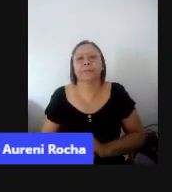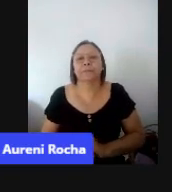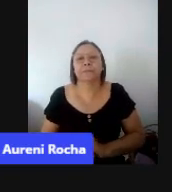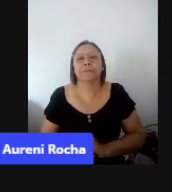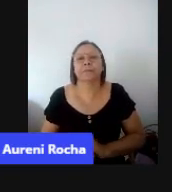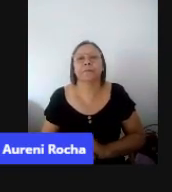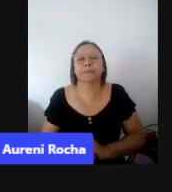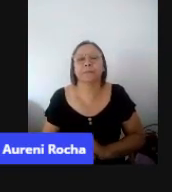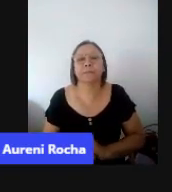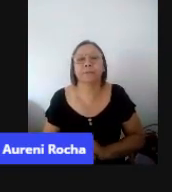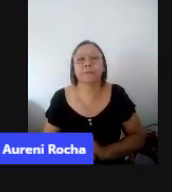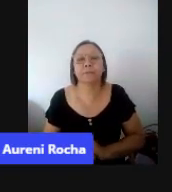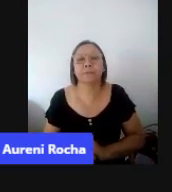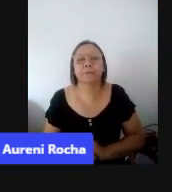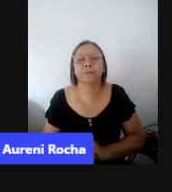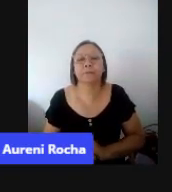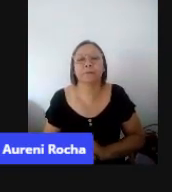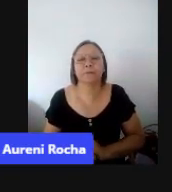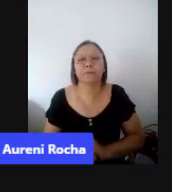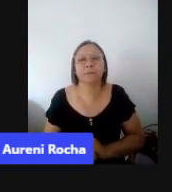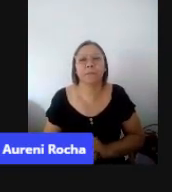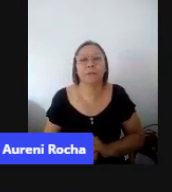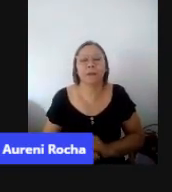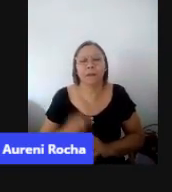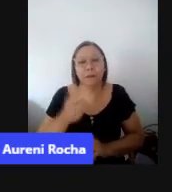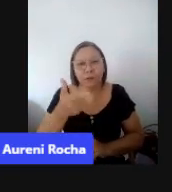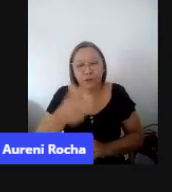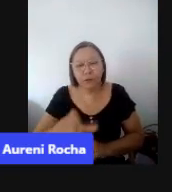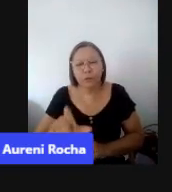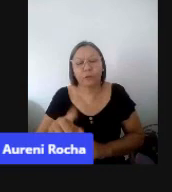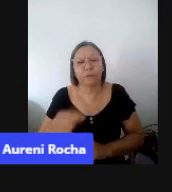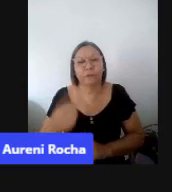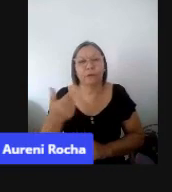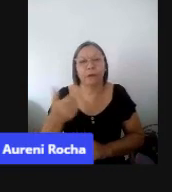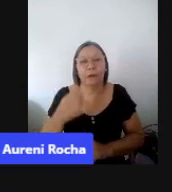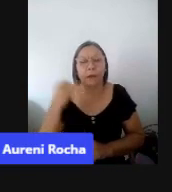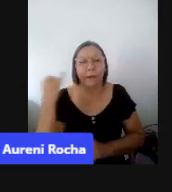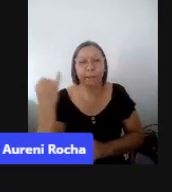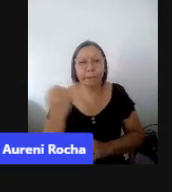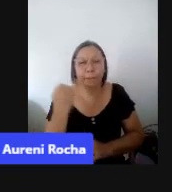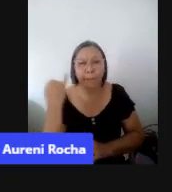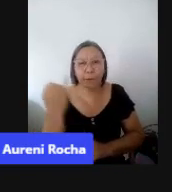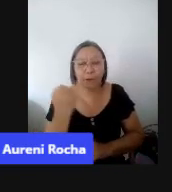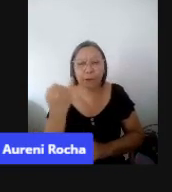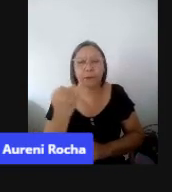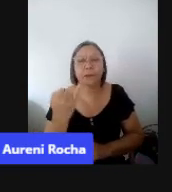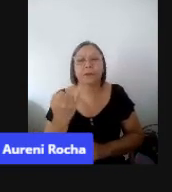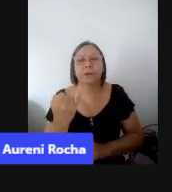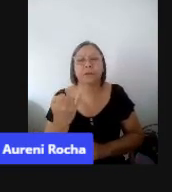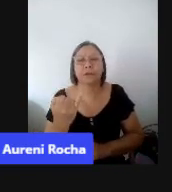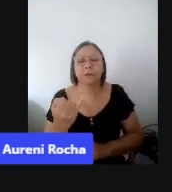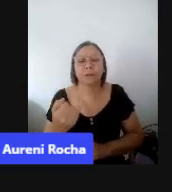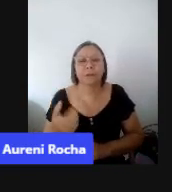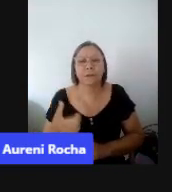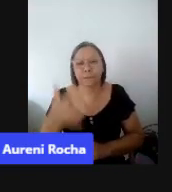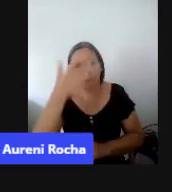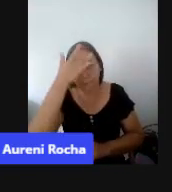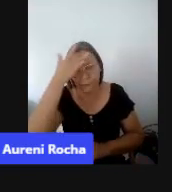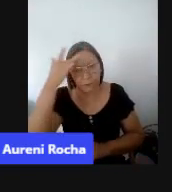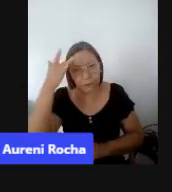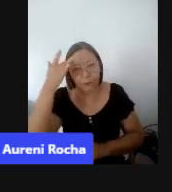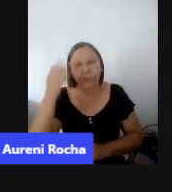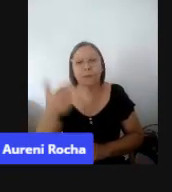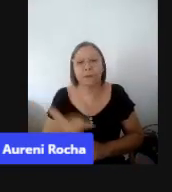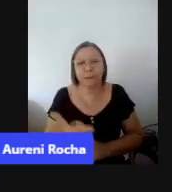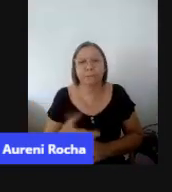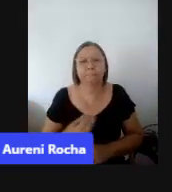Aí, ressaltando de novo a importância de parceiros, tem vários parceiros, inclusive da Planurb, são parceiros do ICAS.